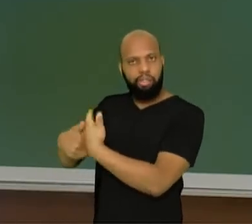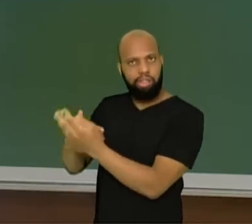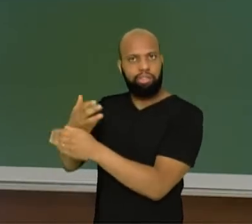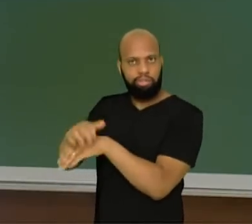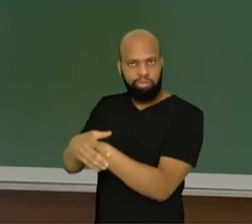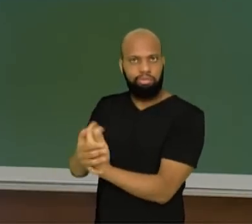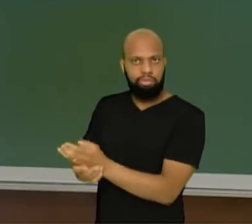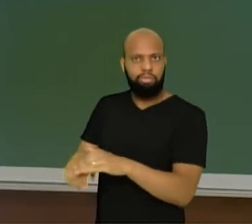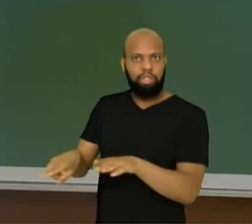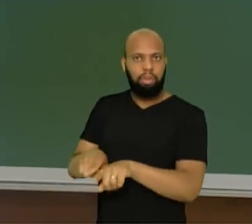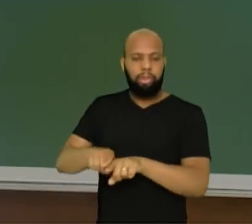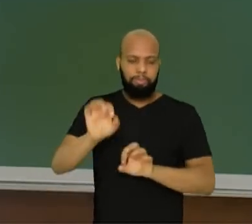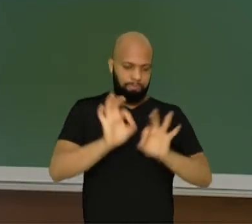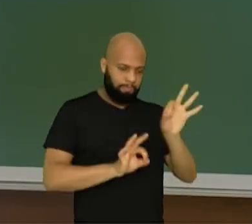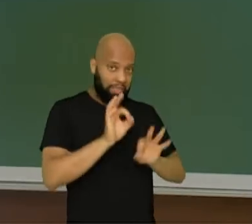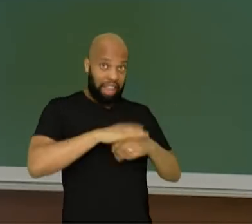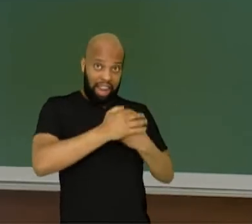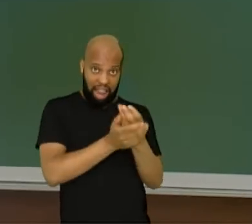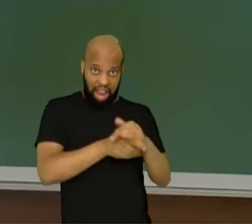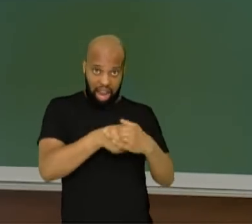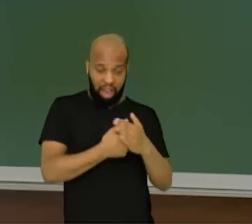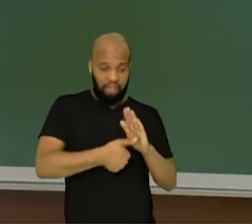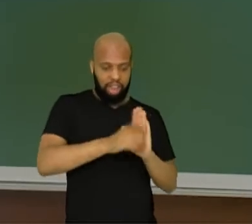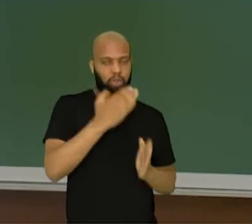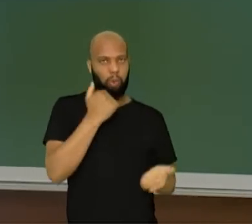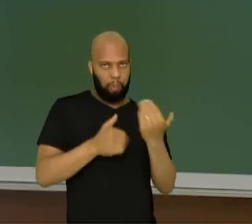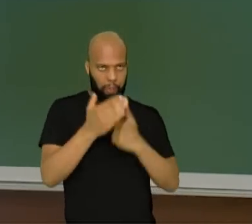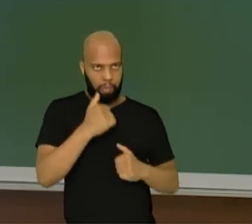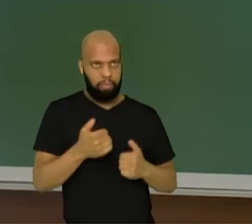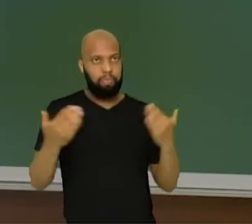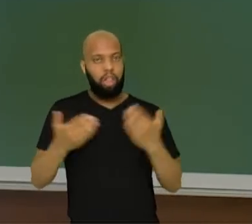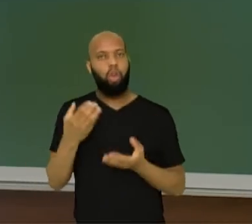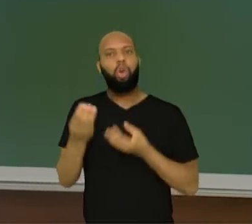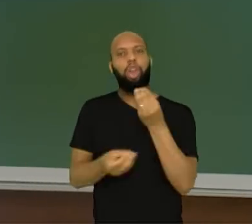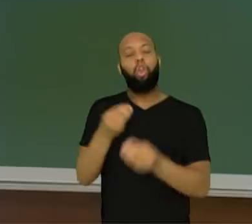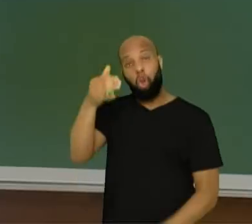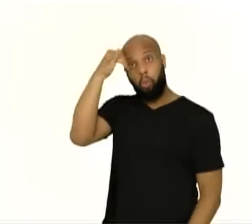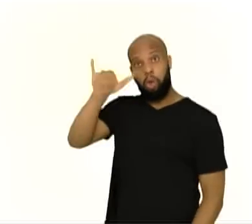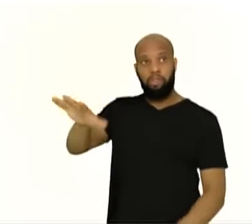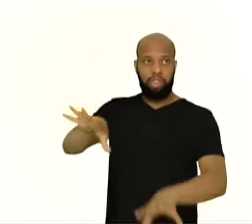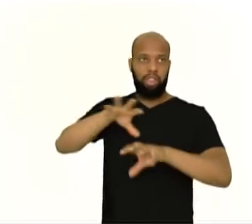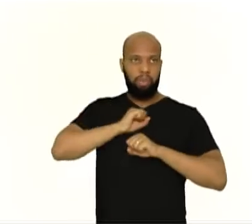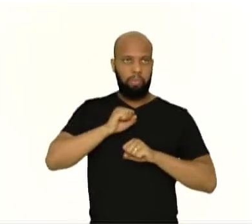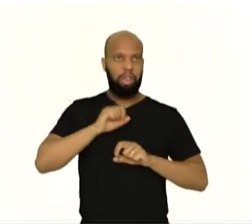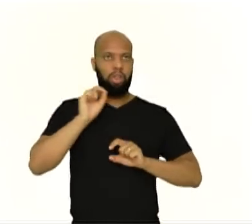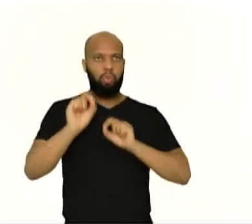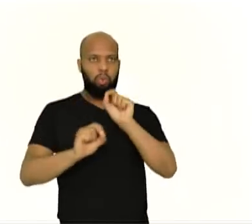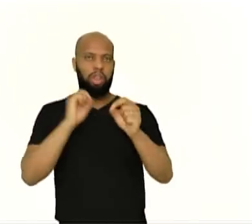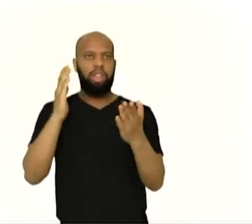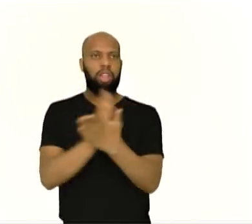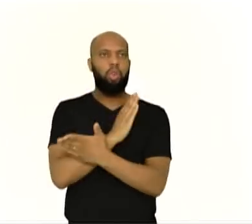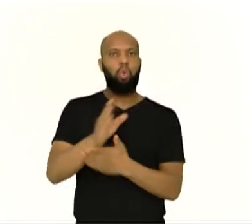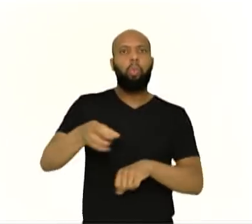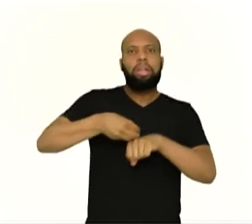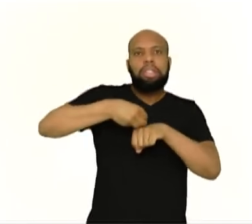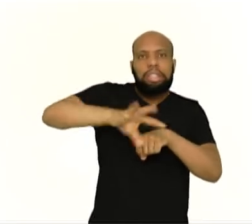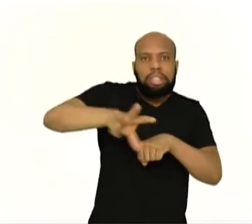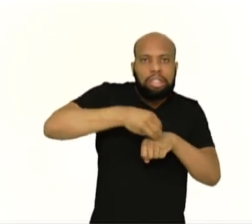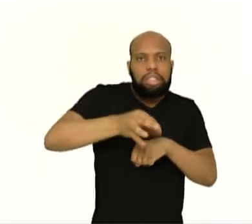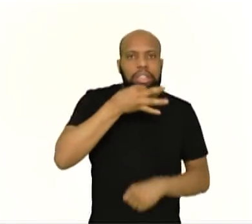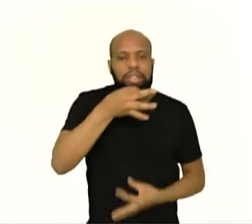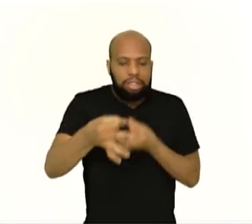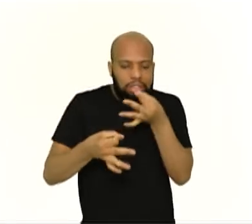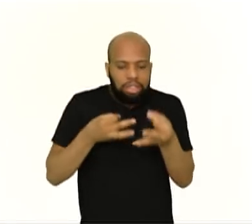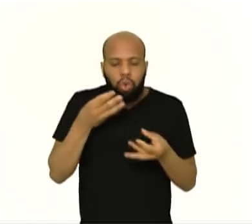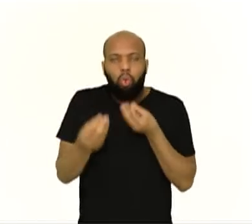solução. E aqui eu trago então para vocês a prevenção, tudo que eu acabei de falar. Então, são algumas dicas de